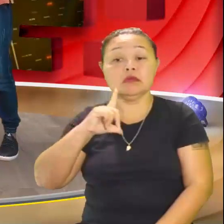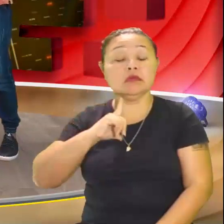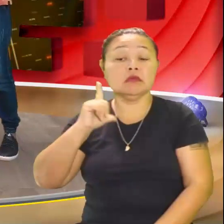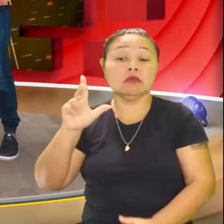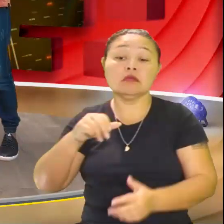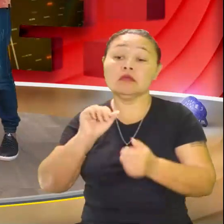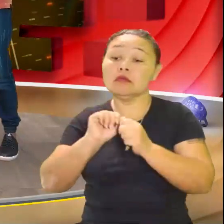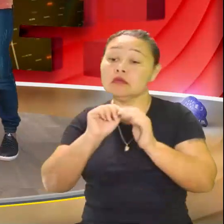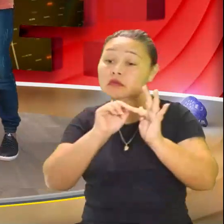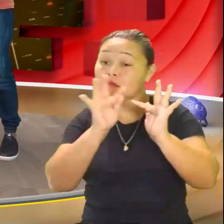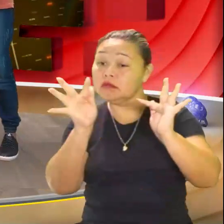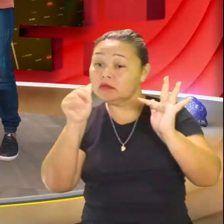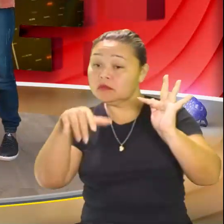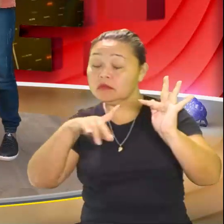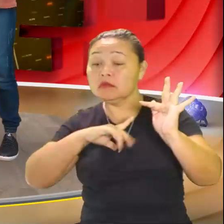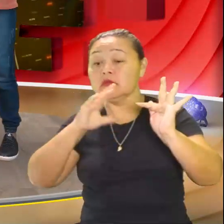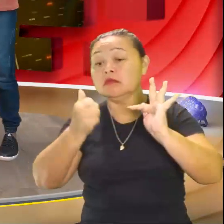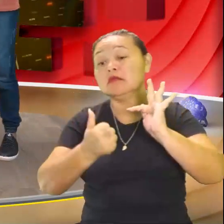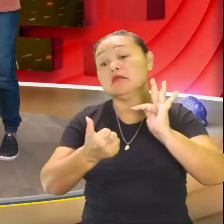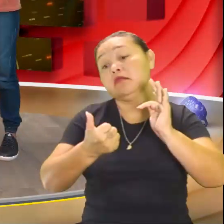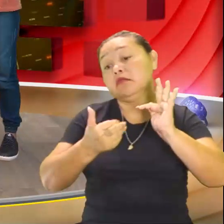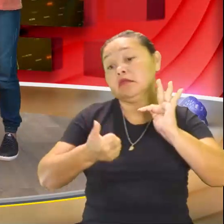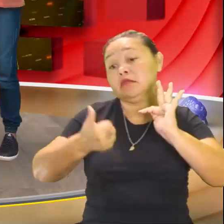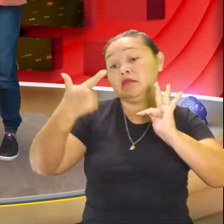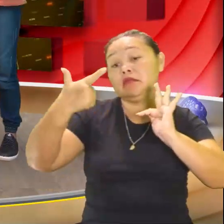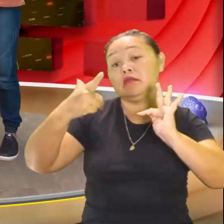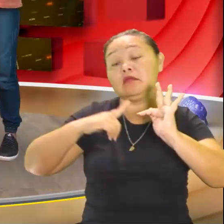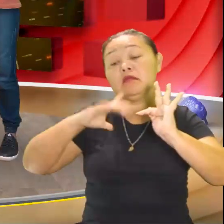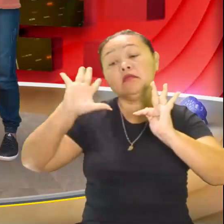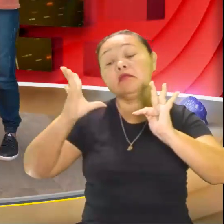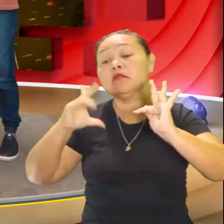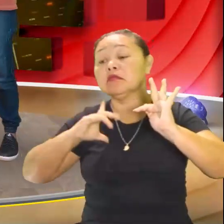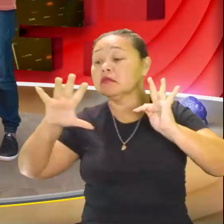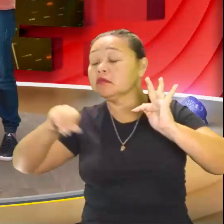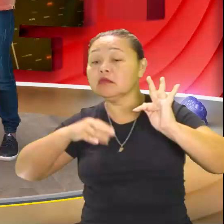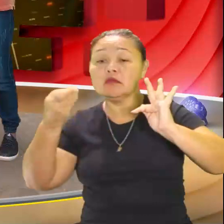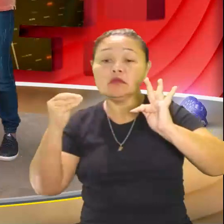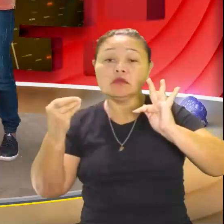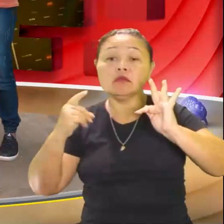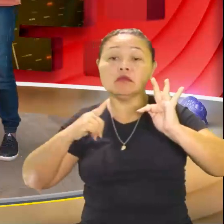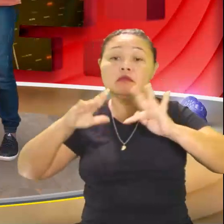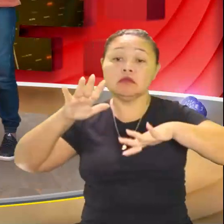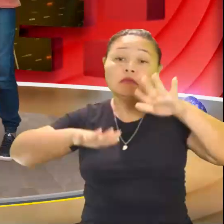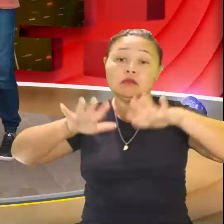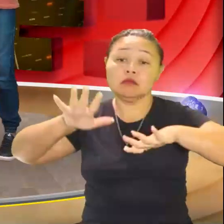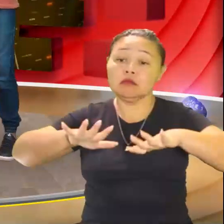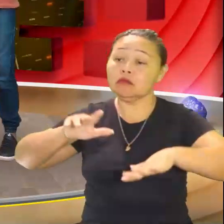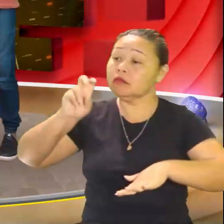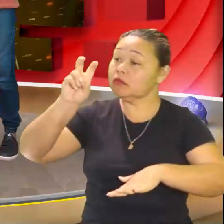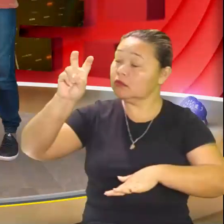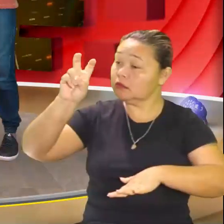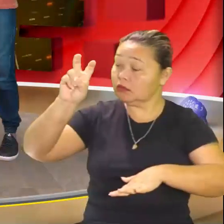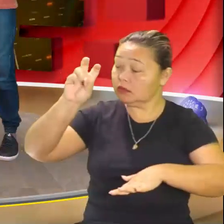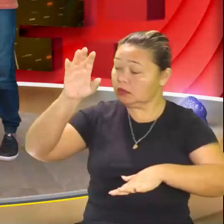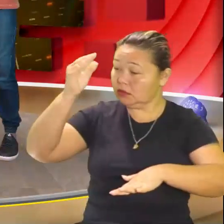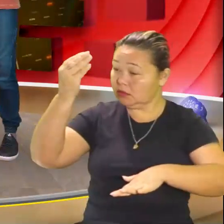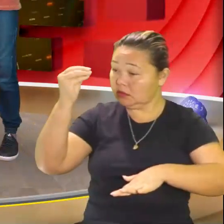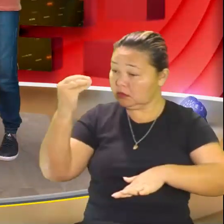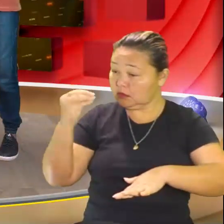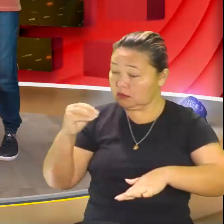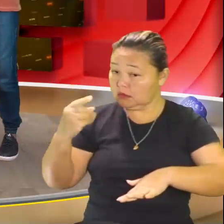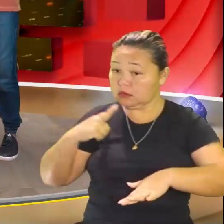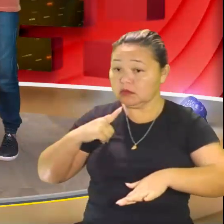função quadrática. Simples. Ou eu vou simplesmente pegar alguns valores, que é o que realmente a gente faz, pega 5 números por